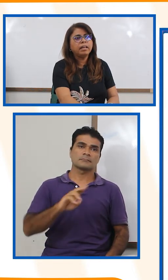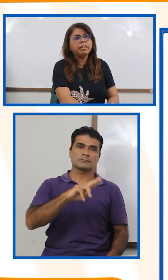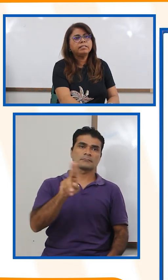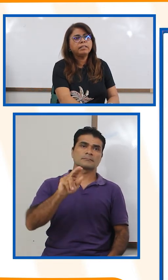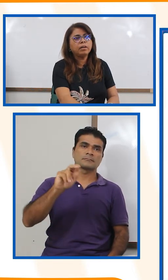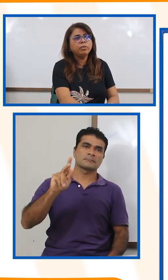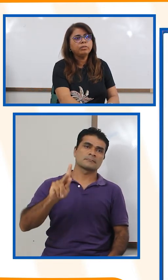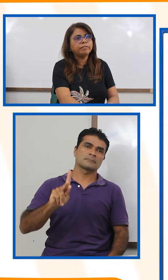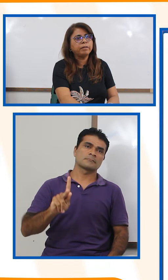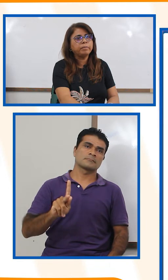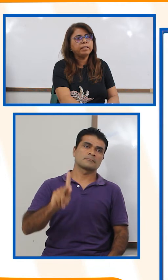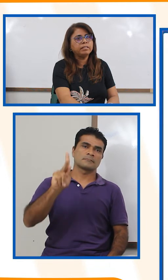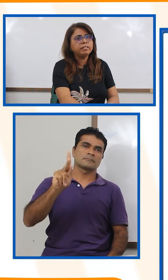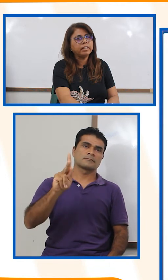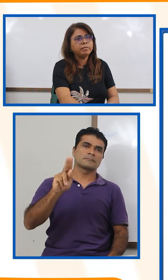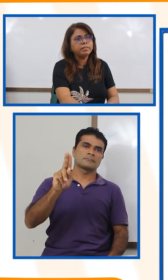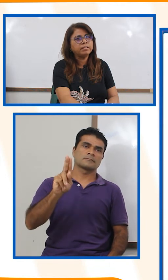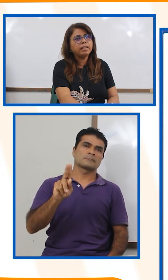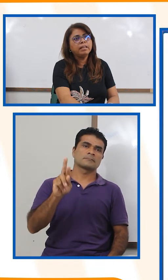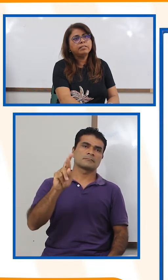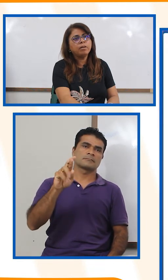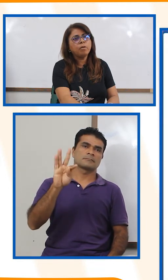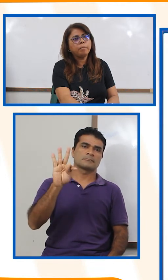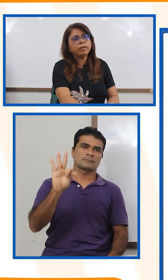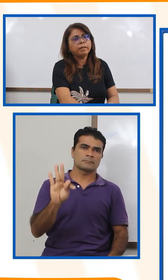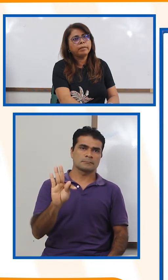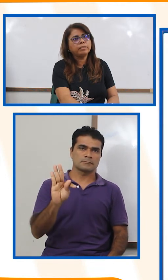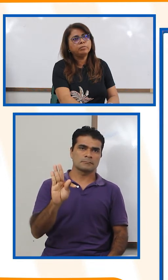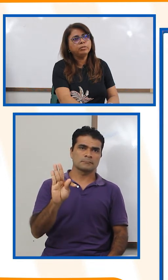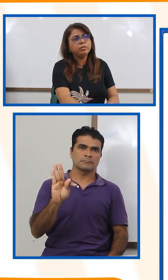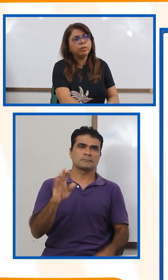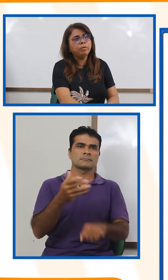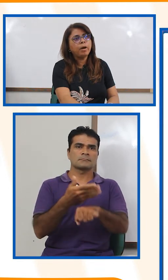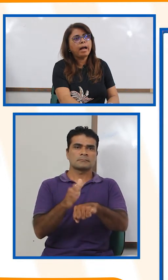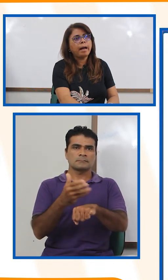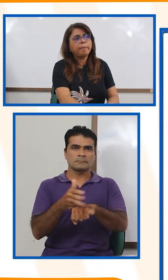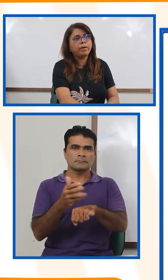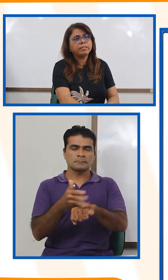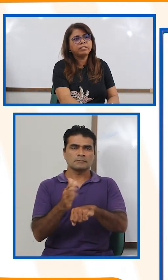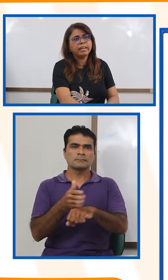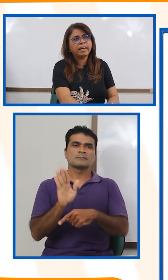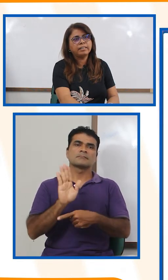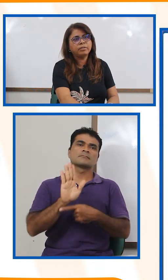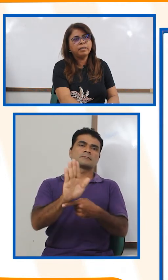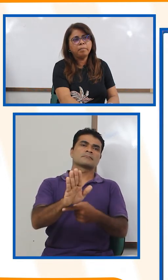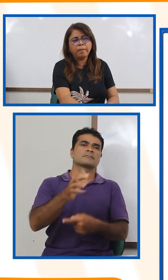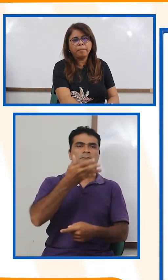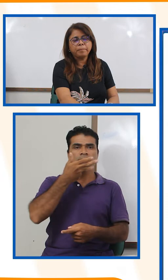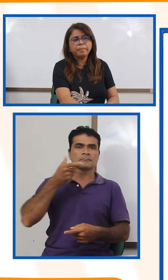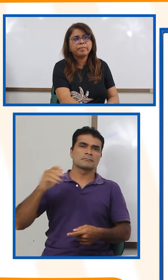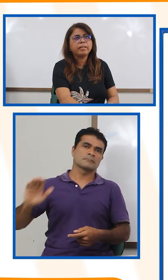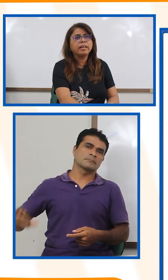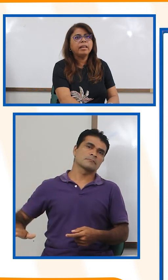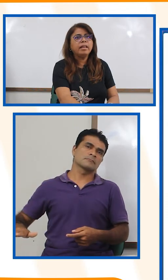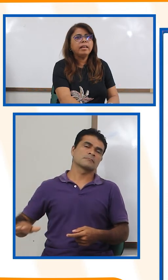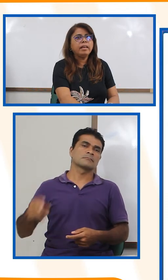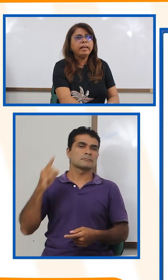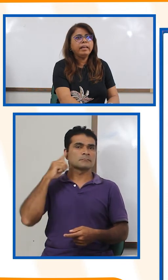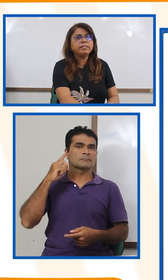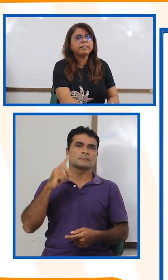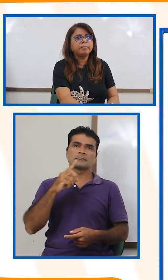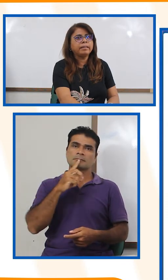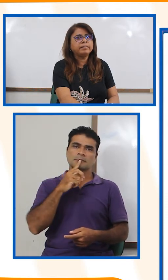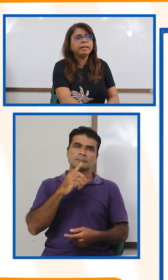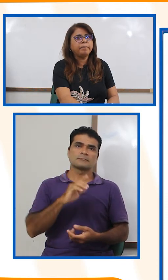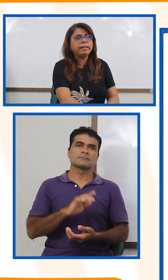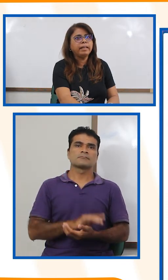ordens. Segundo a família de James, seu comportamento mudou após a chegada do animal.